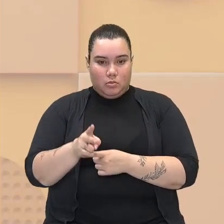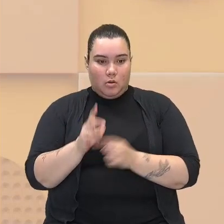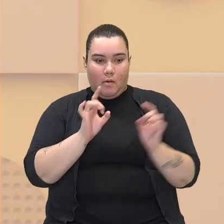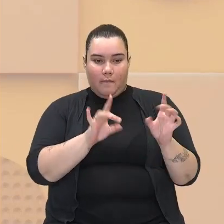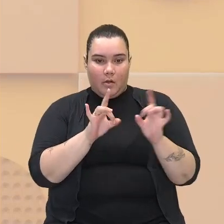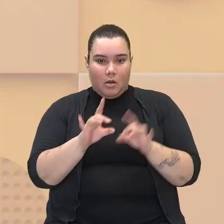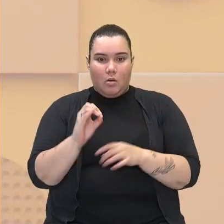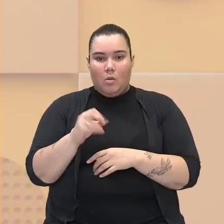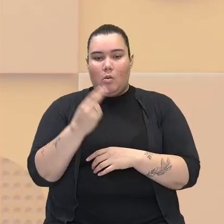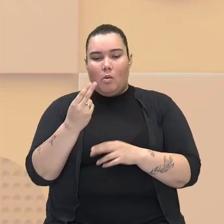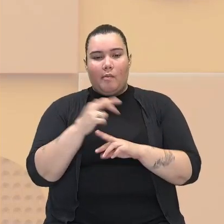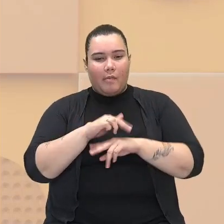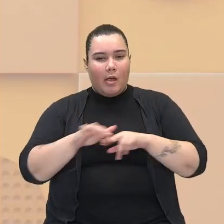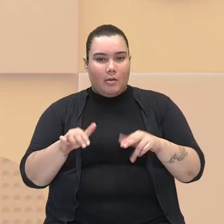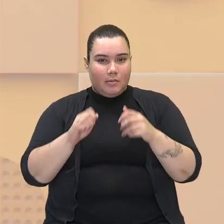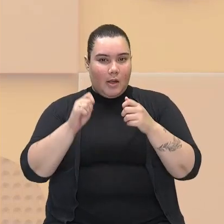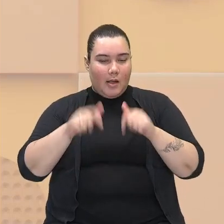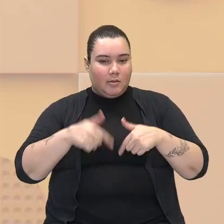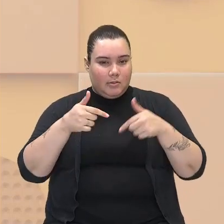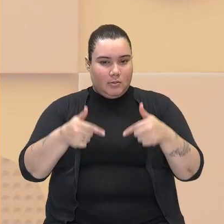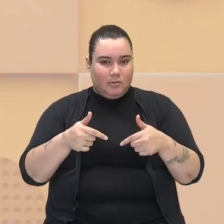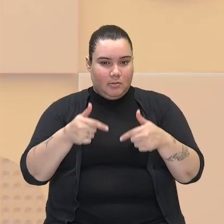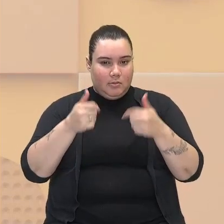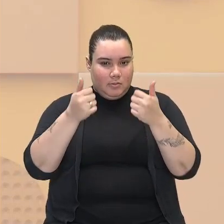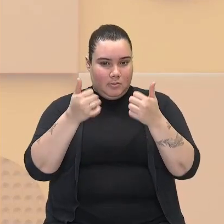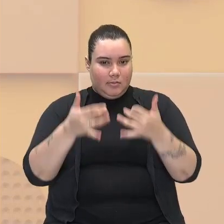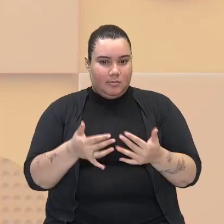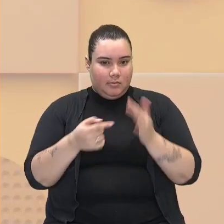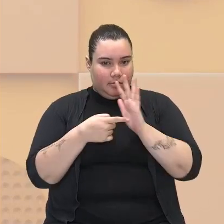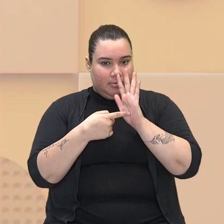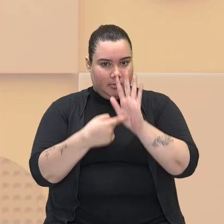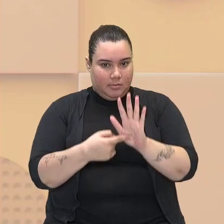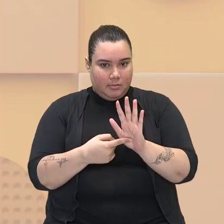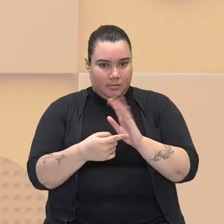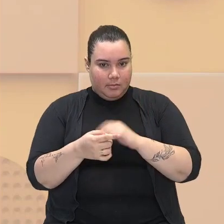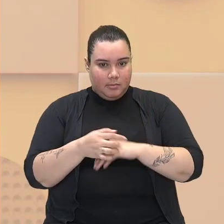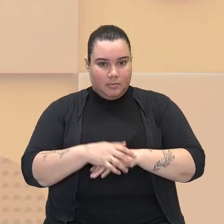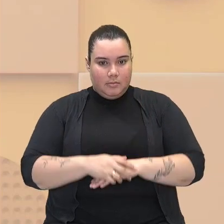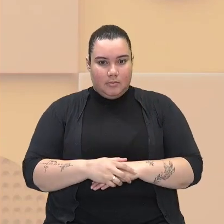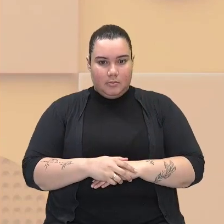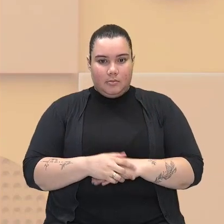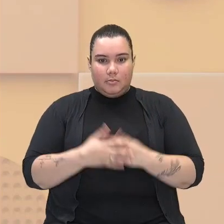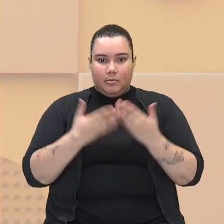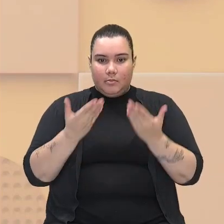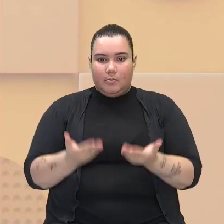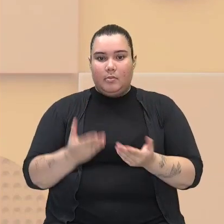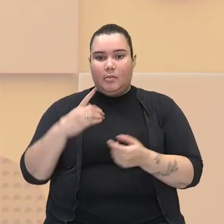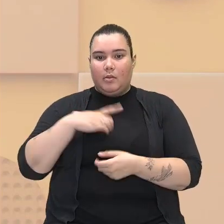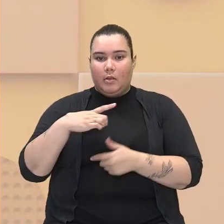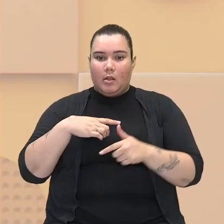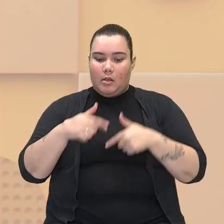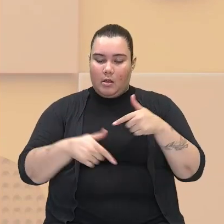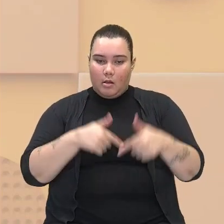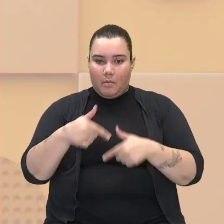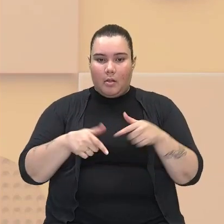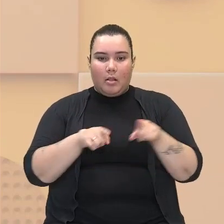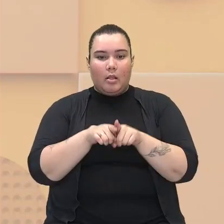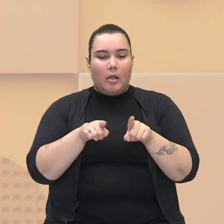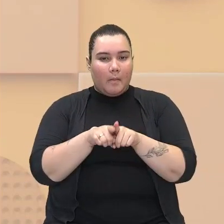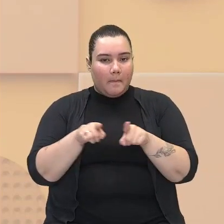para a prática daquela atividade demandada pelo seu senhor. Então, eles tinham um trabalho também